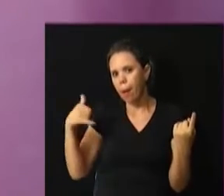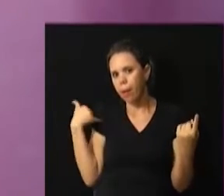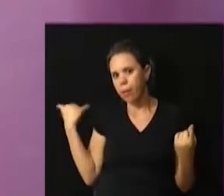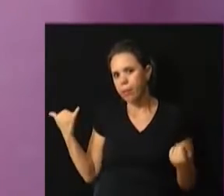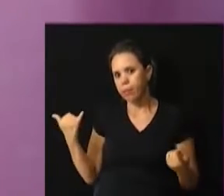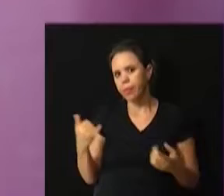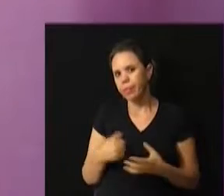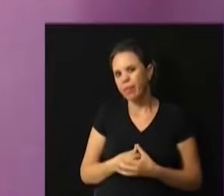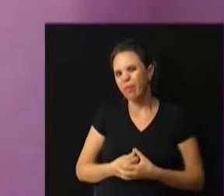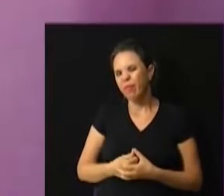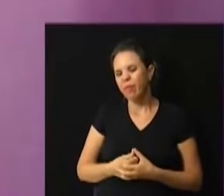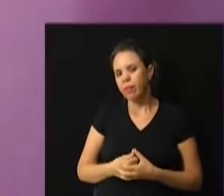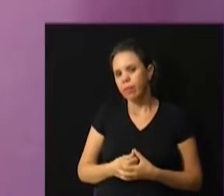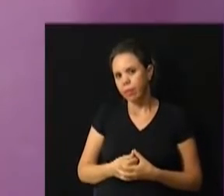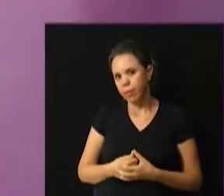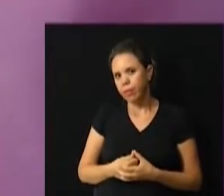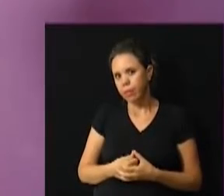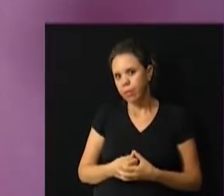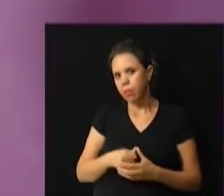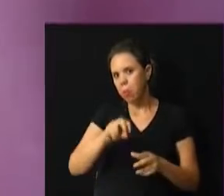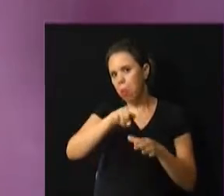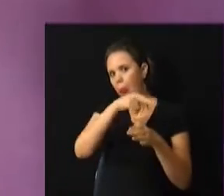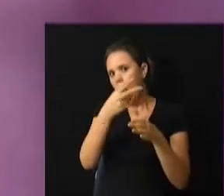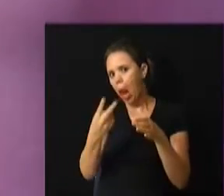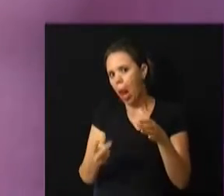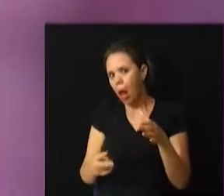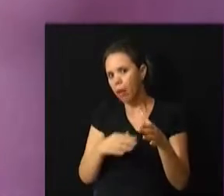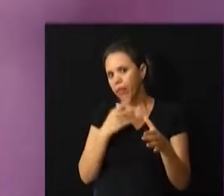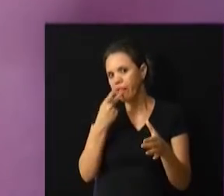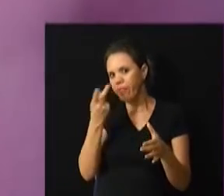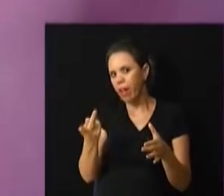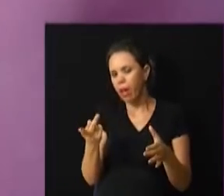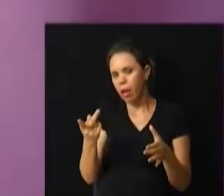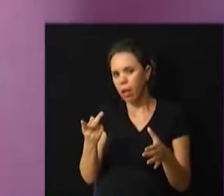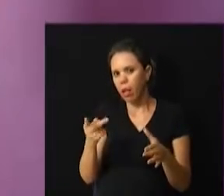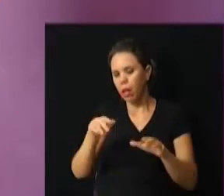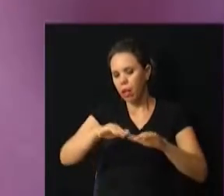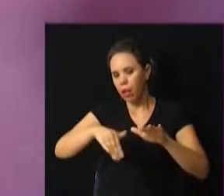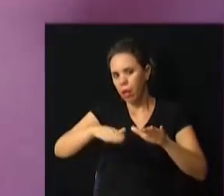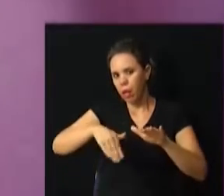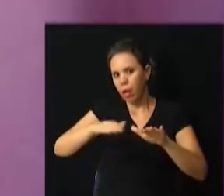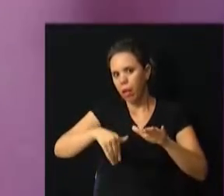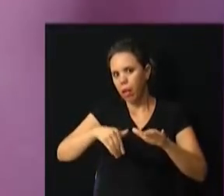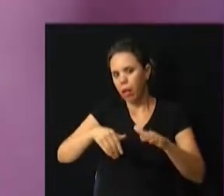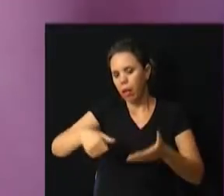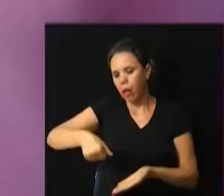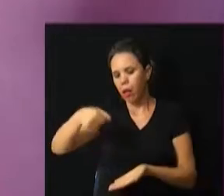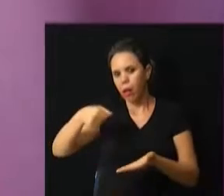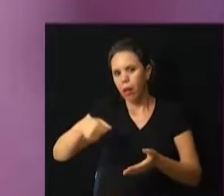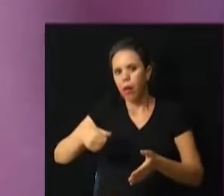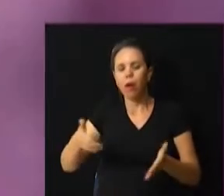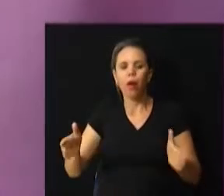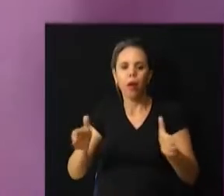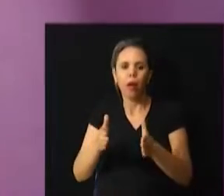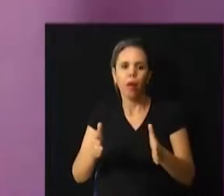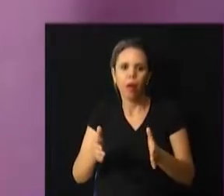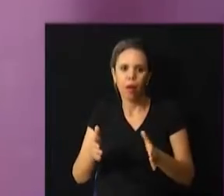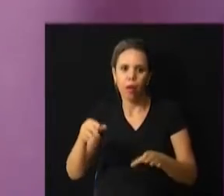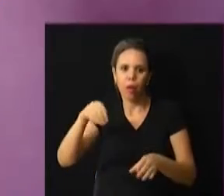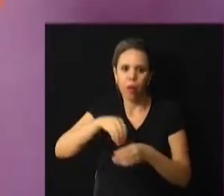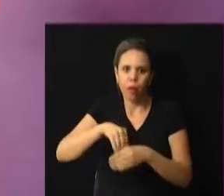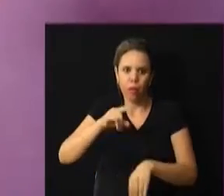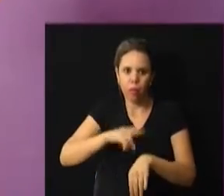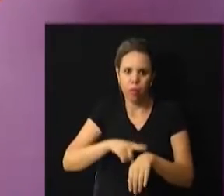1 a 9 anos de idade. Afogamento, quando a gente fala, é uma piscina, é um balde, é uma banheira,